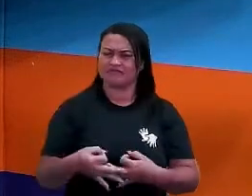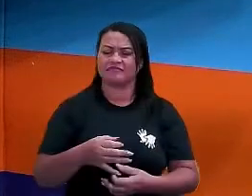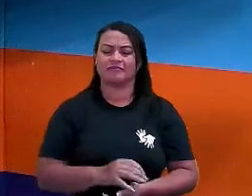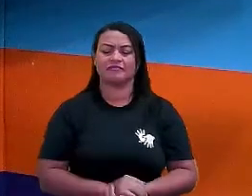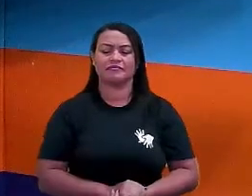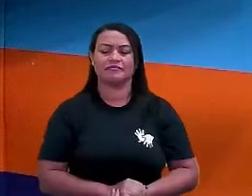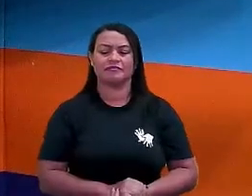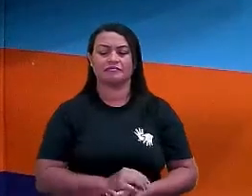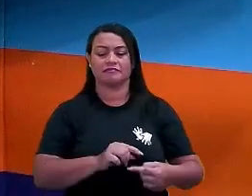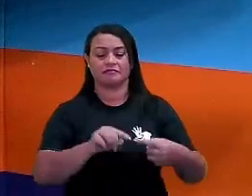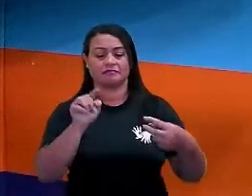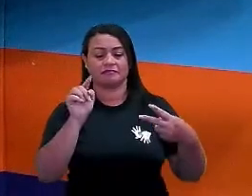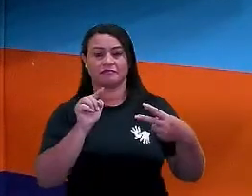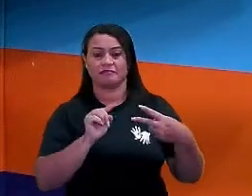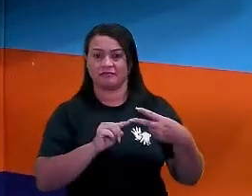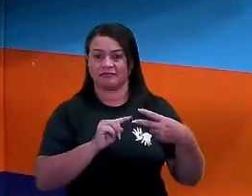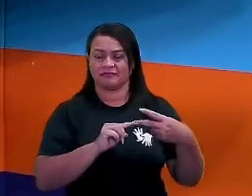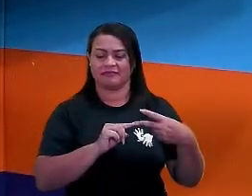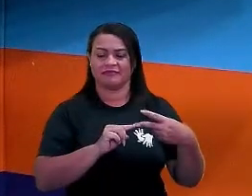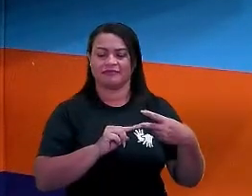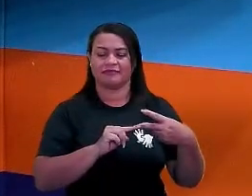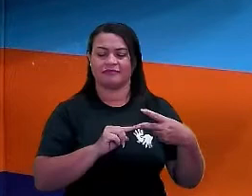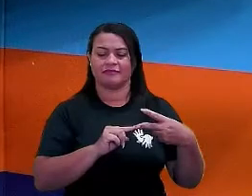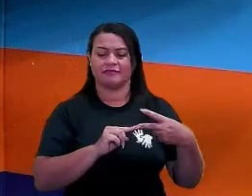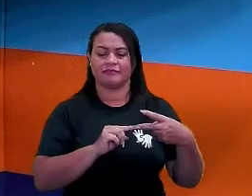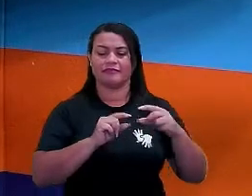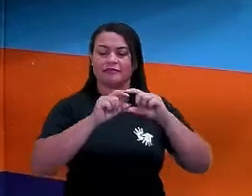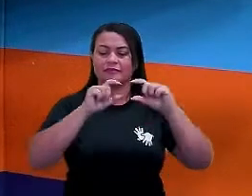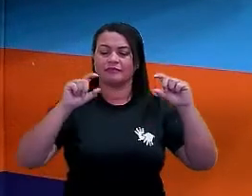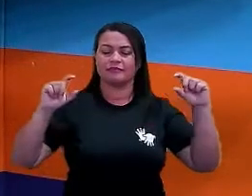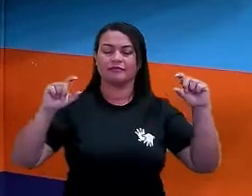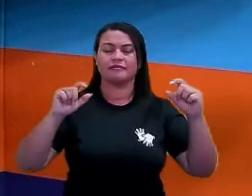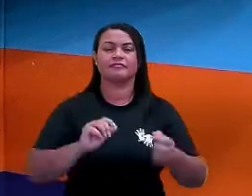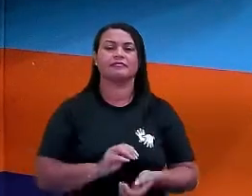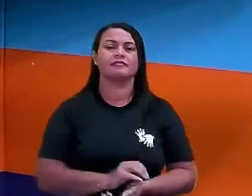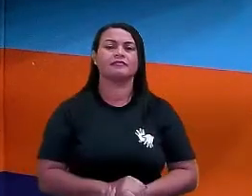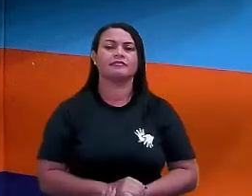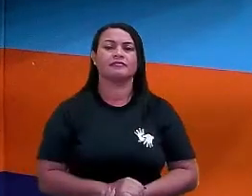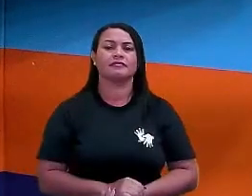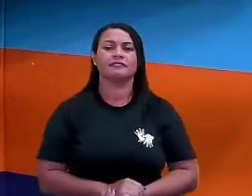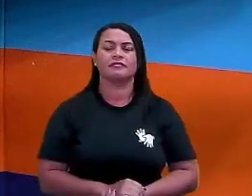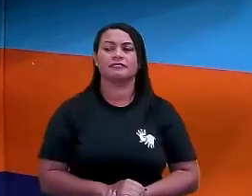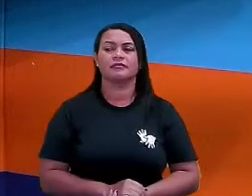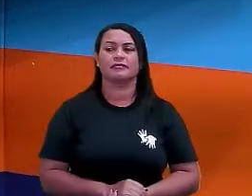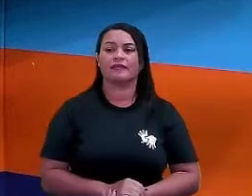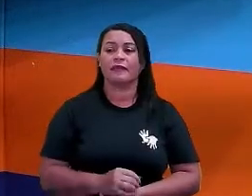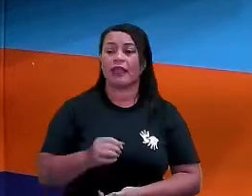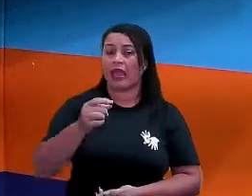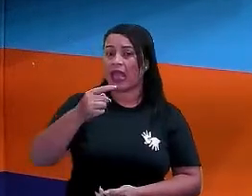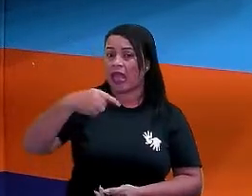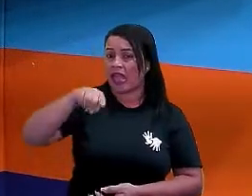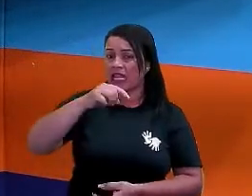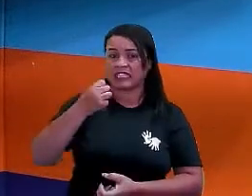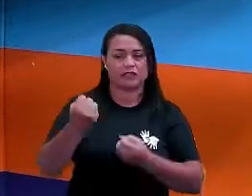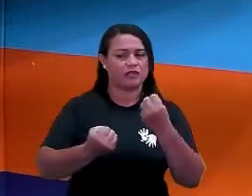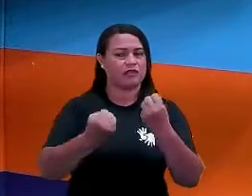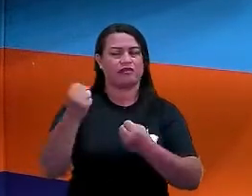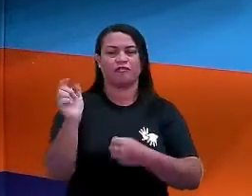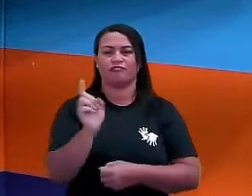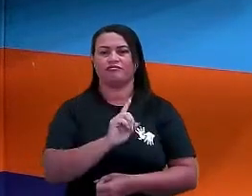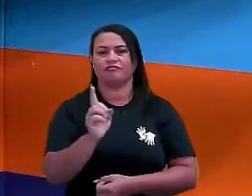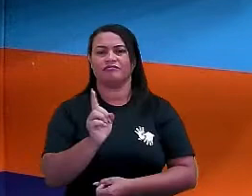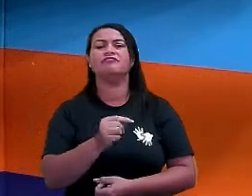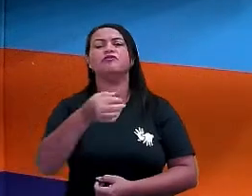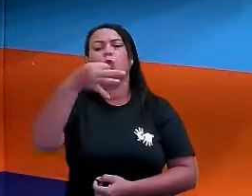entanto, they're not driving there. They're not driving there. Eles não vão dirigir lá.